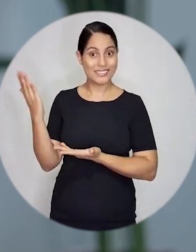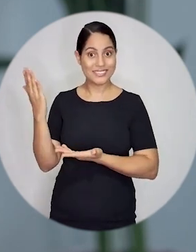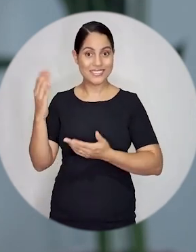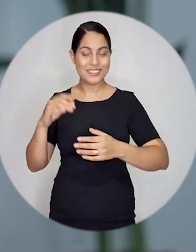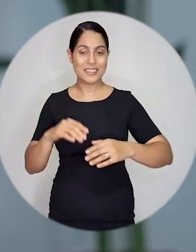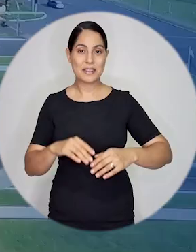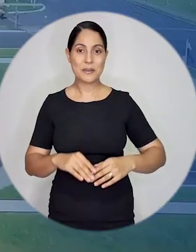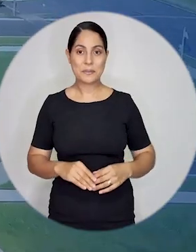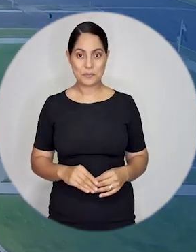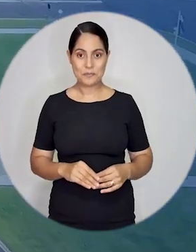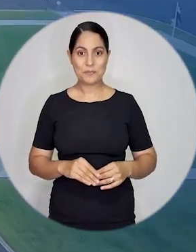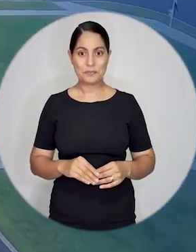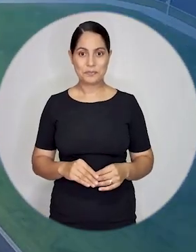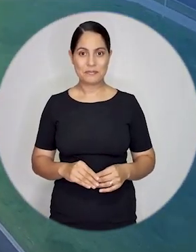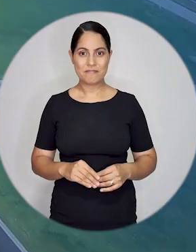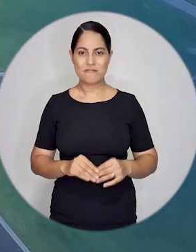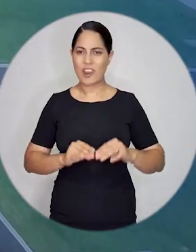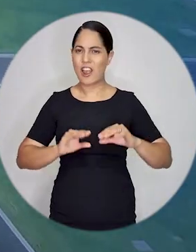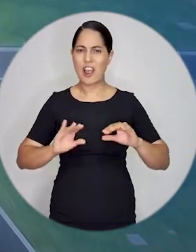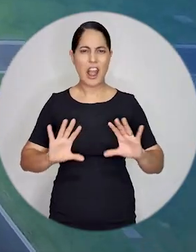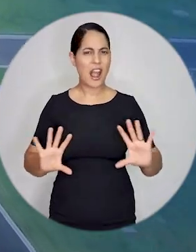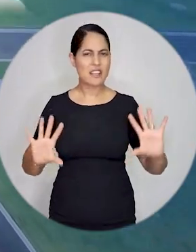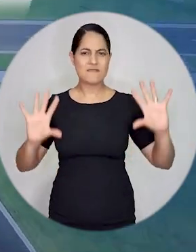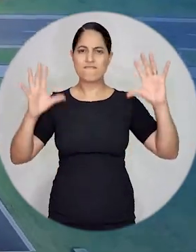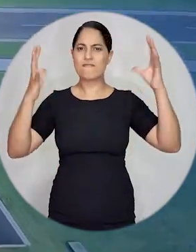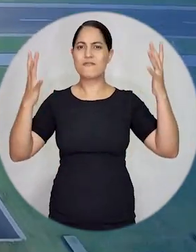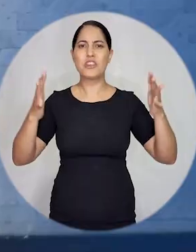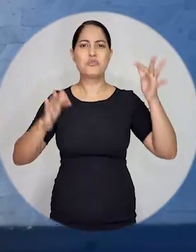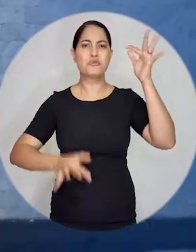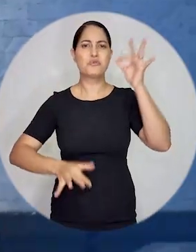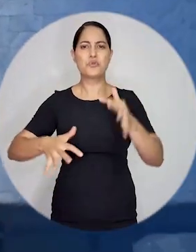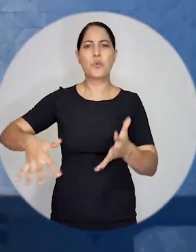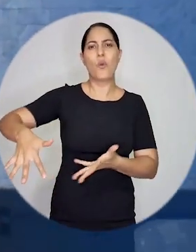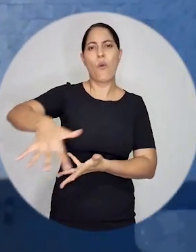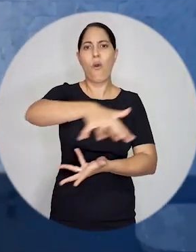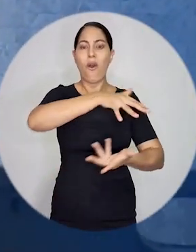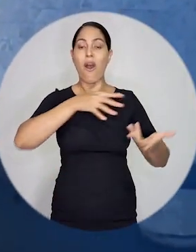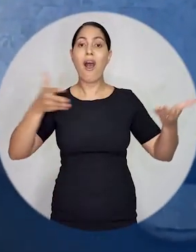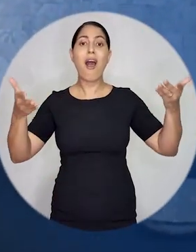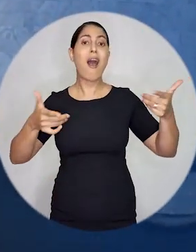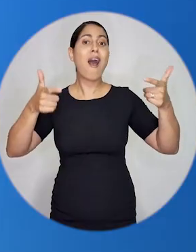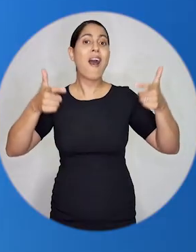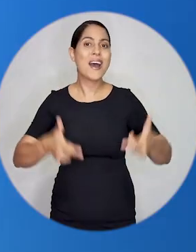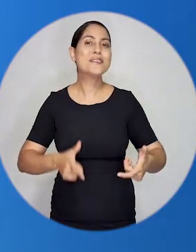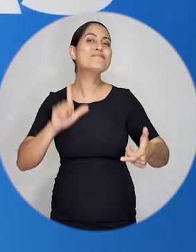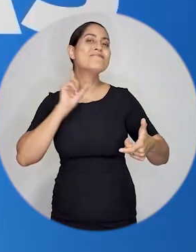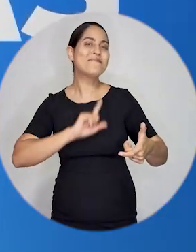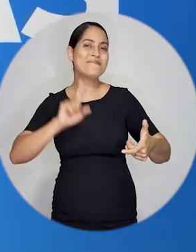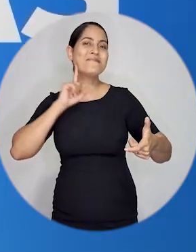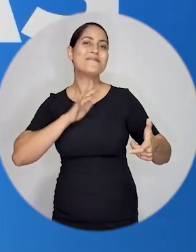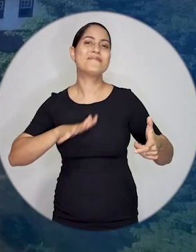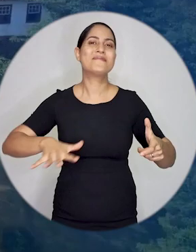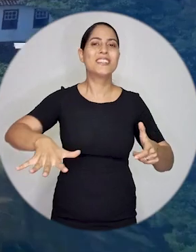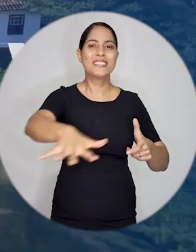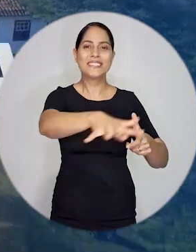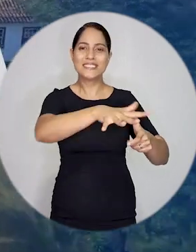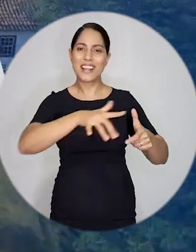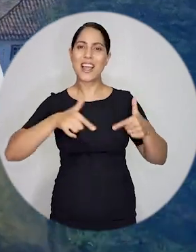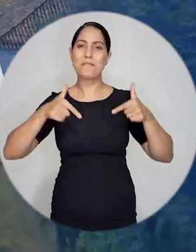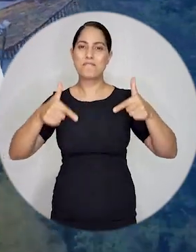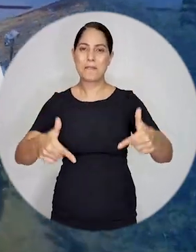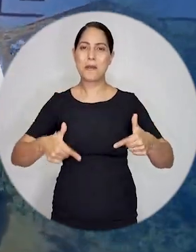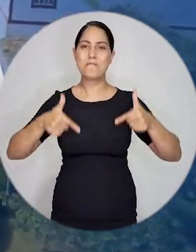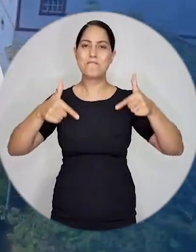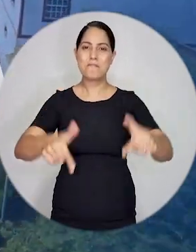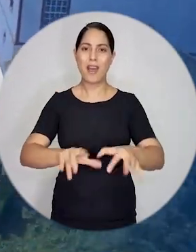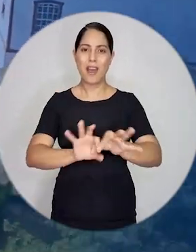será diferente. Vem aí o maior evento jurídico do mundo, agora em Minas Gerais. Berço de